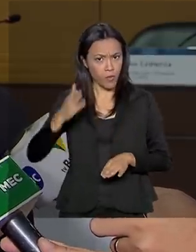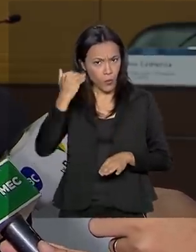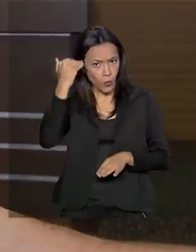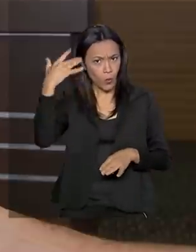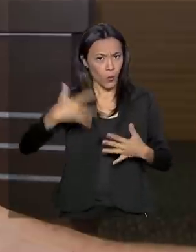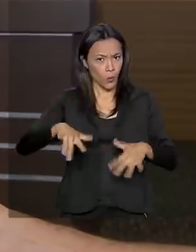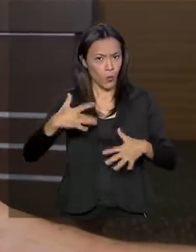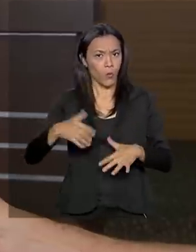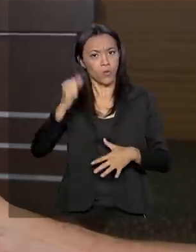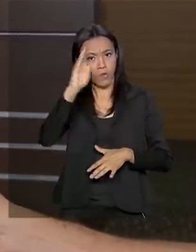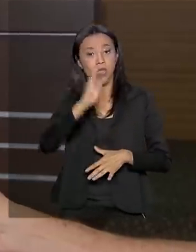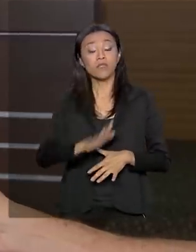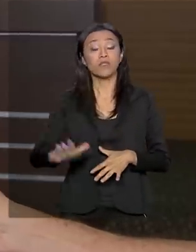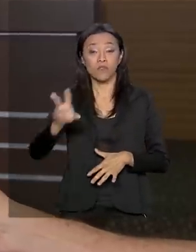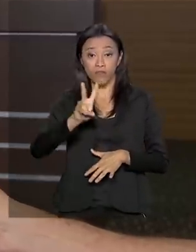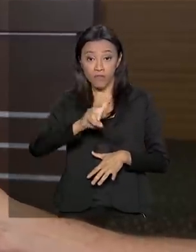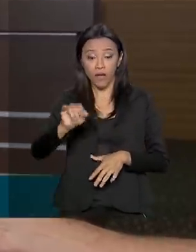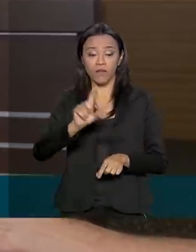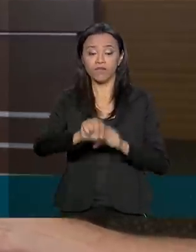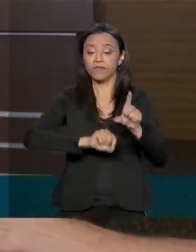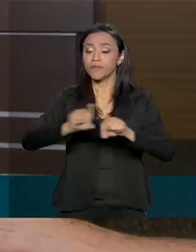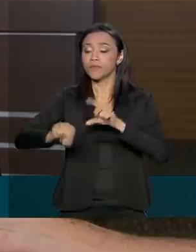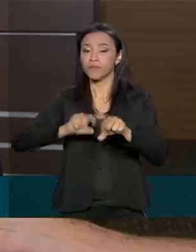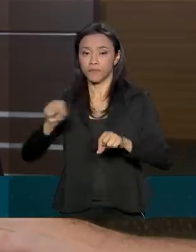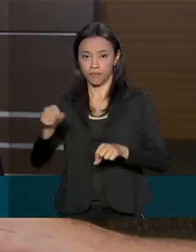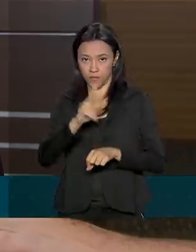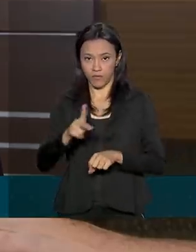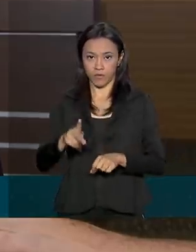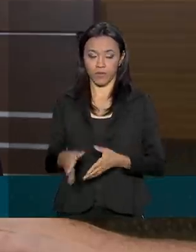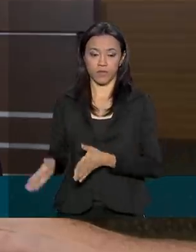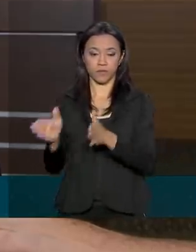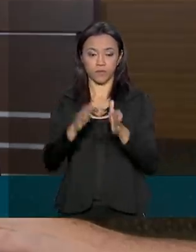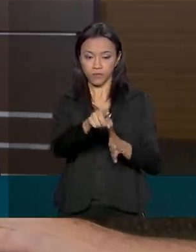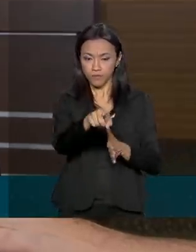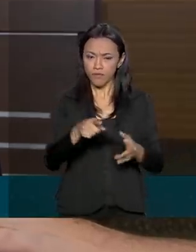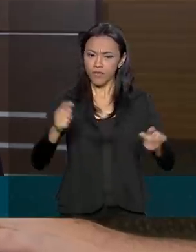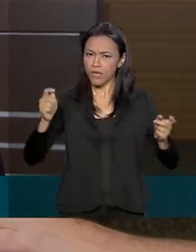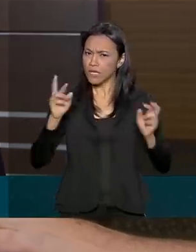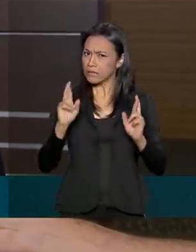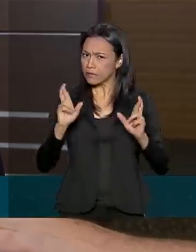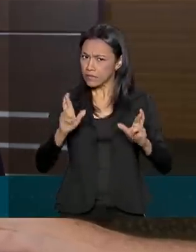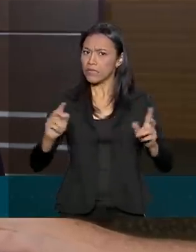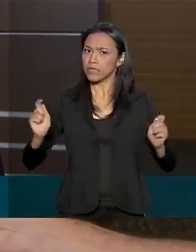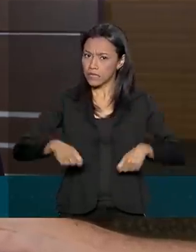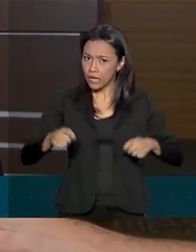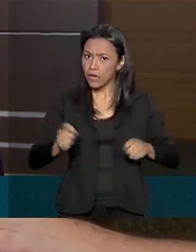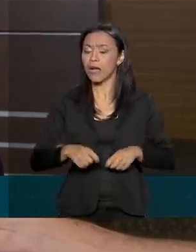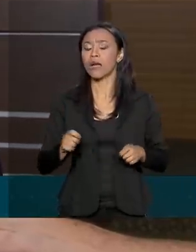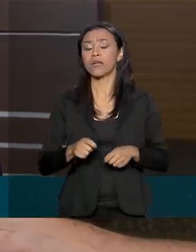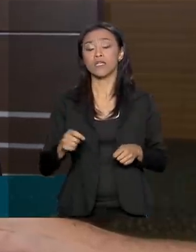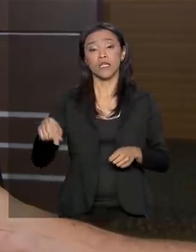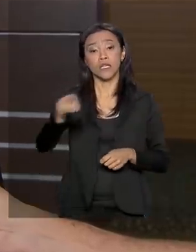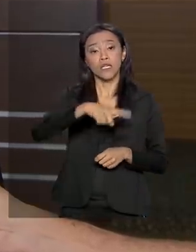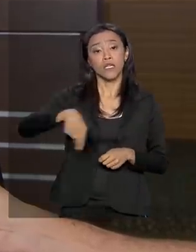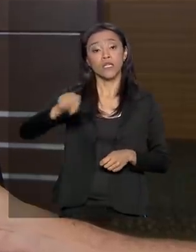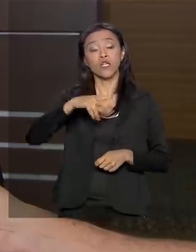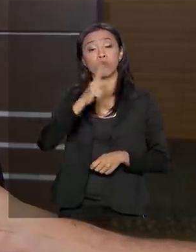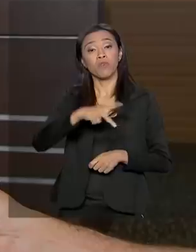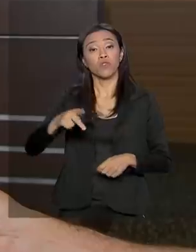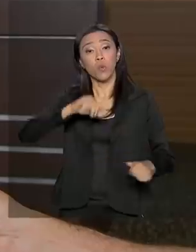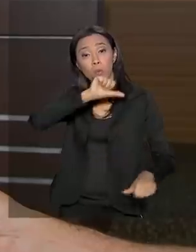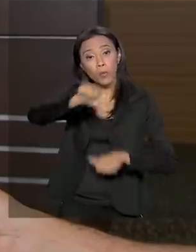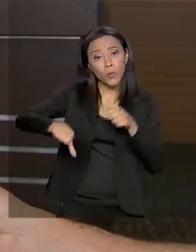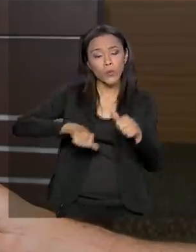o brasil a gente espera e e não tenho experiência que isso é possível é que o professor mude a sua prática docente